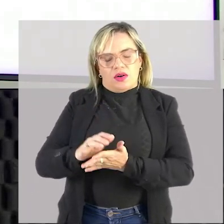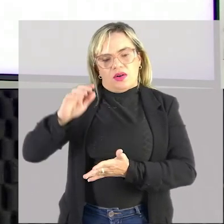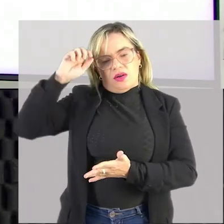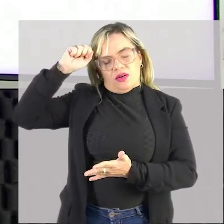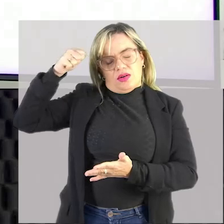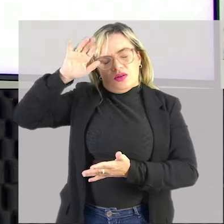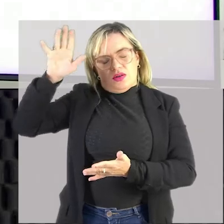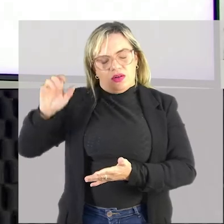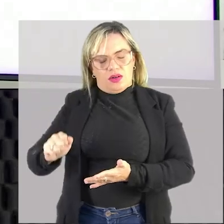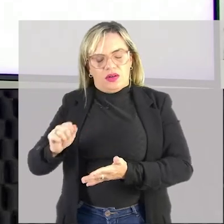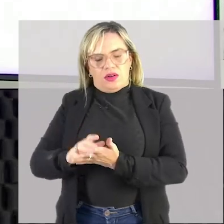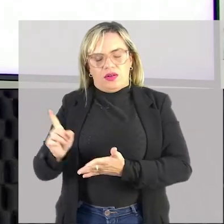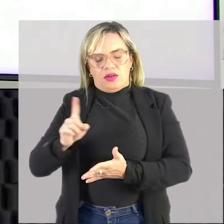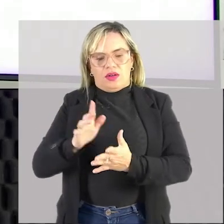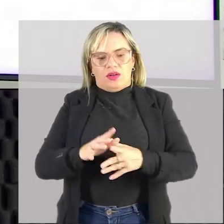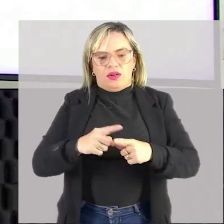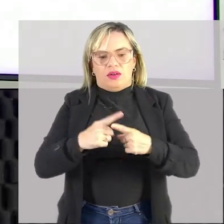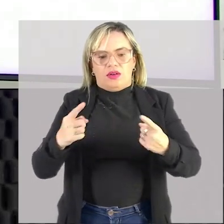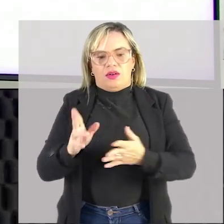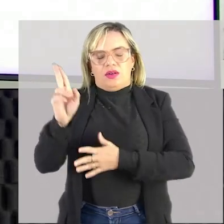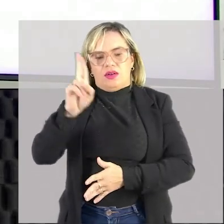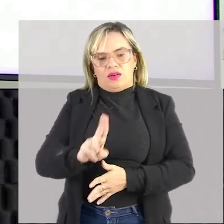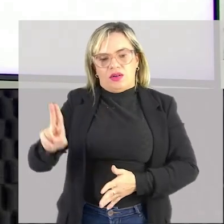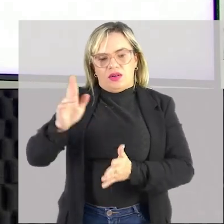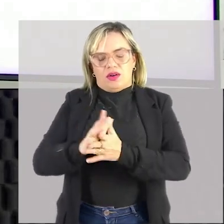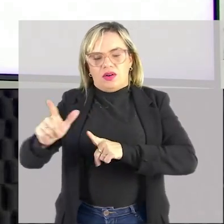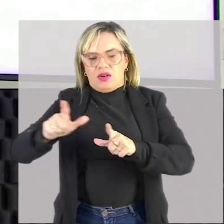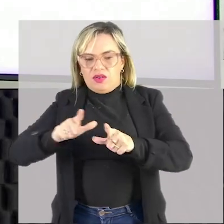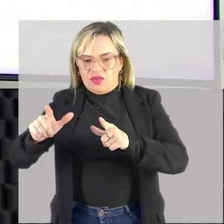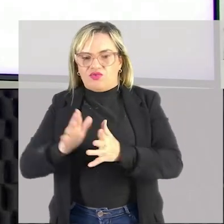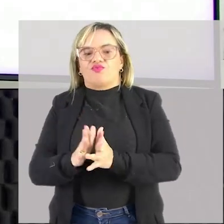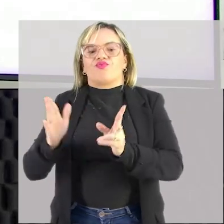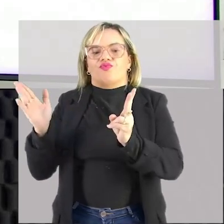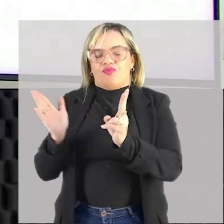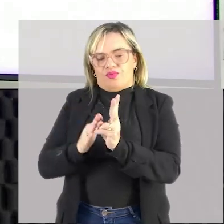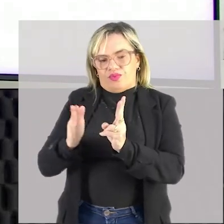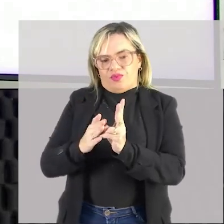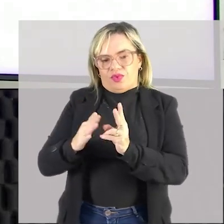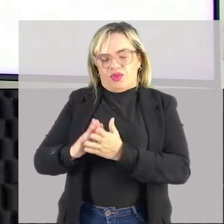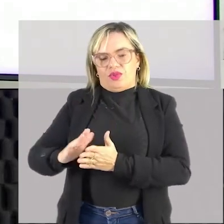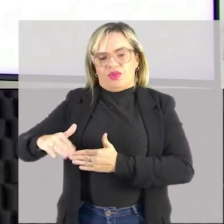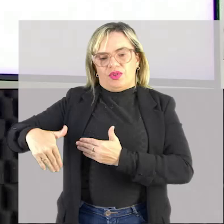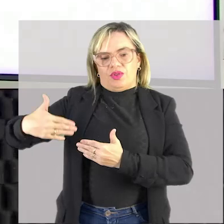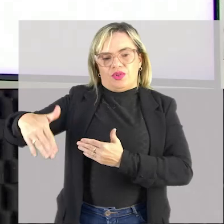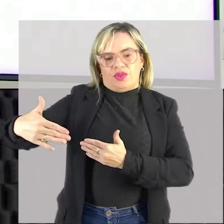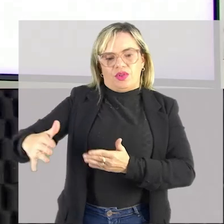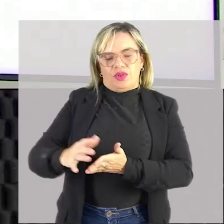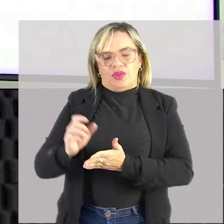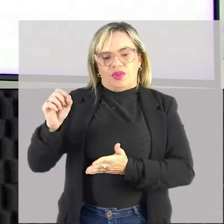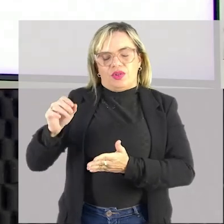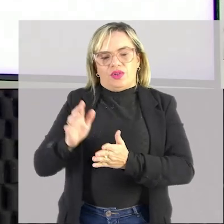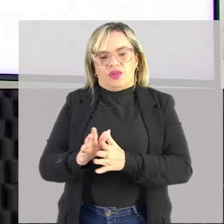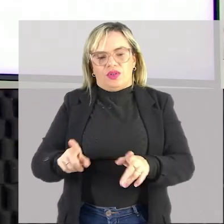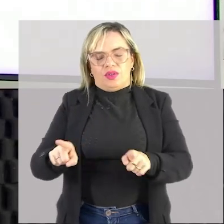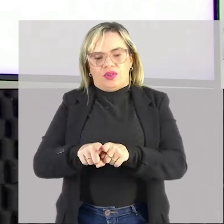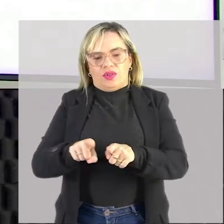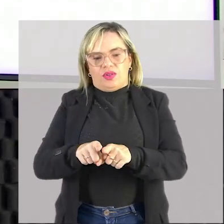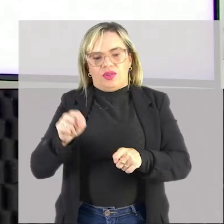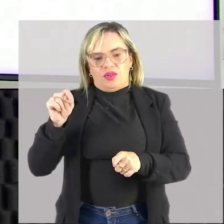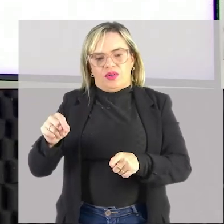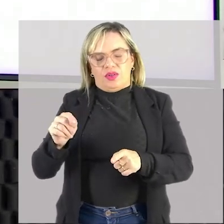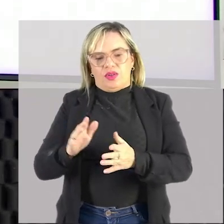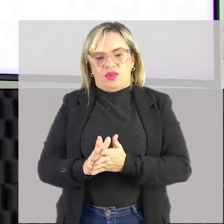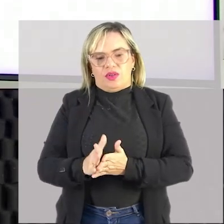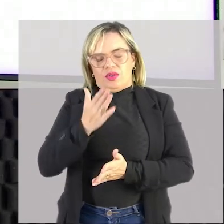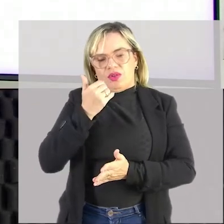escravos, né? Mas eles utilizavam também o trabalho do indígena e, claro, ao longo, né, também utilizavam esse trabalho para